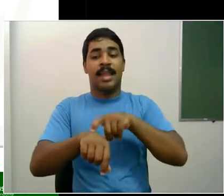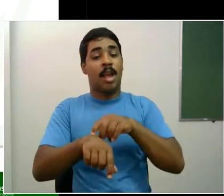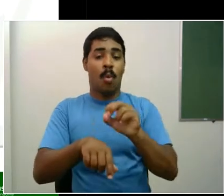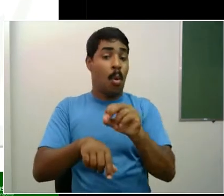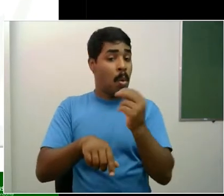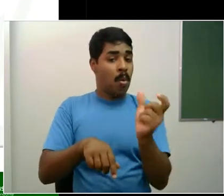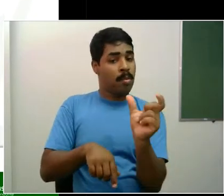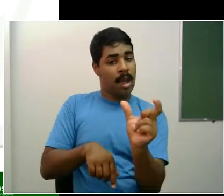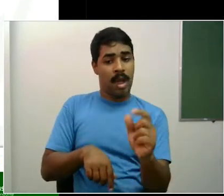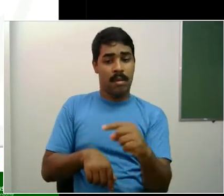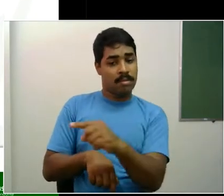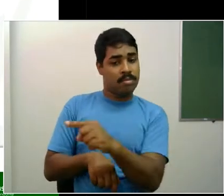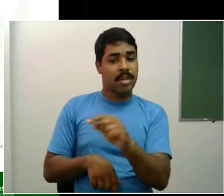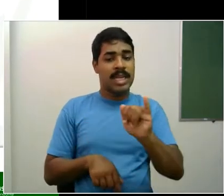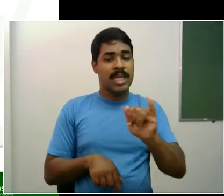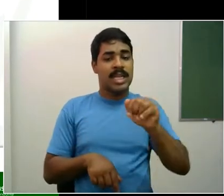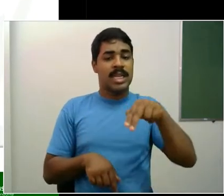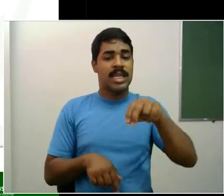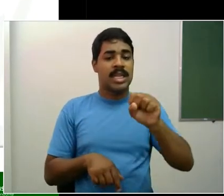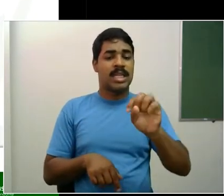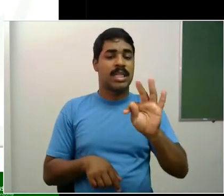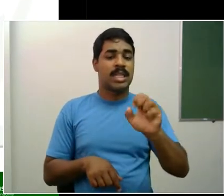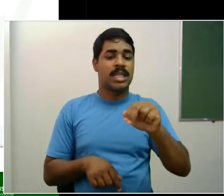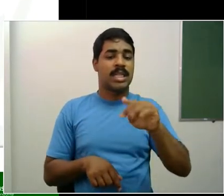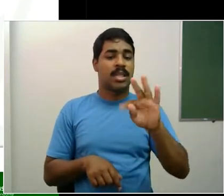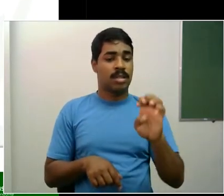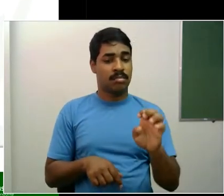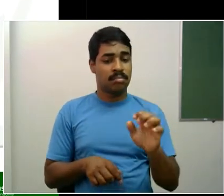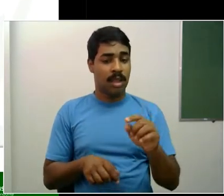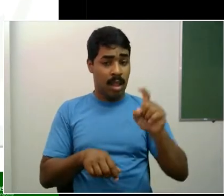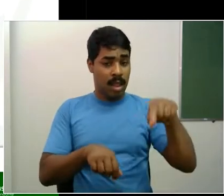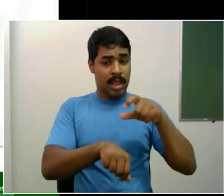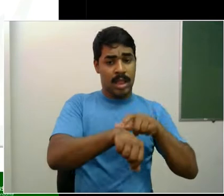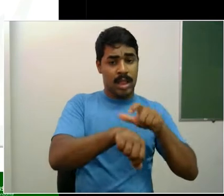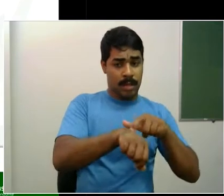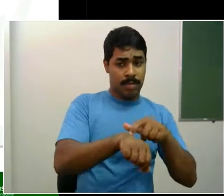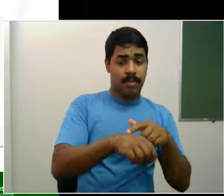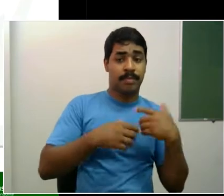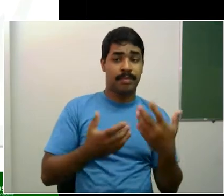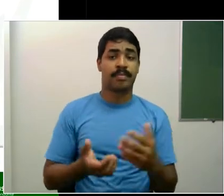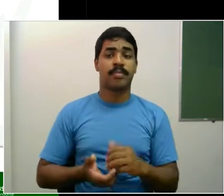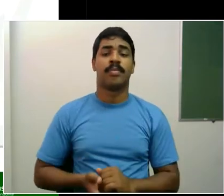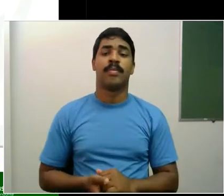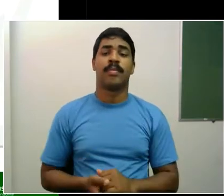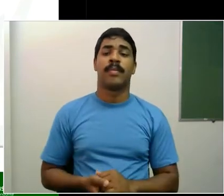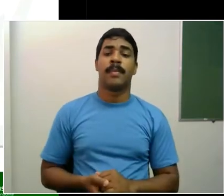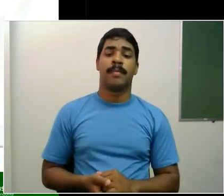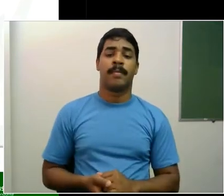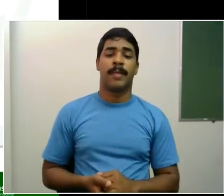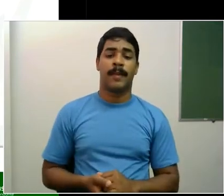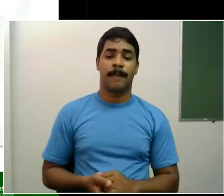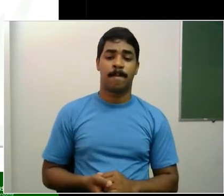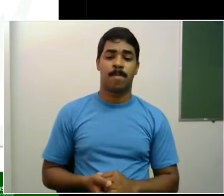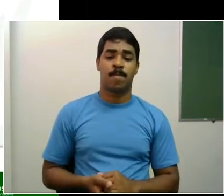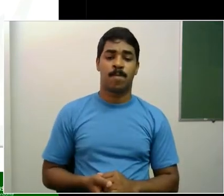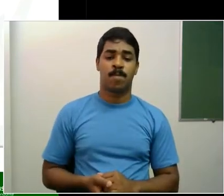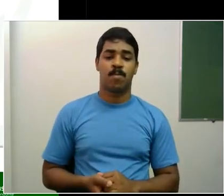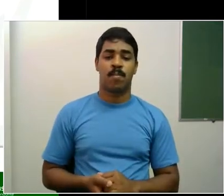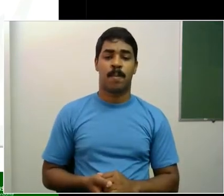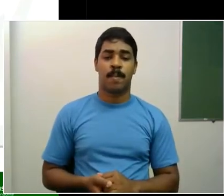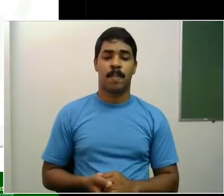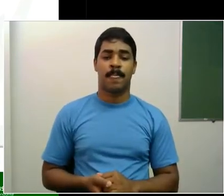aqui, é a mesma coisa. Bem, feito isso, vamos fazer o